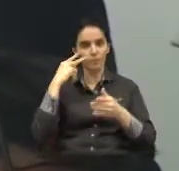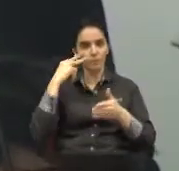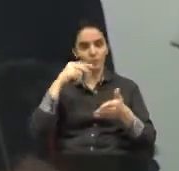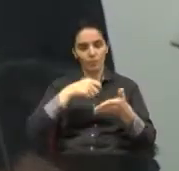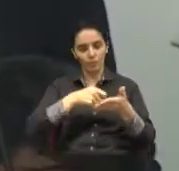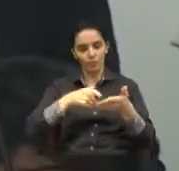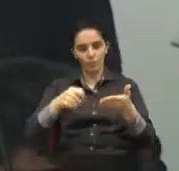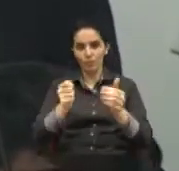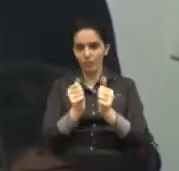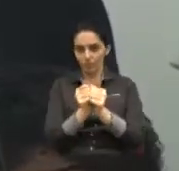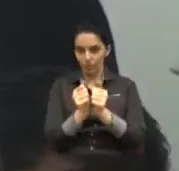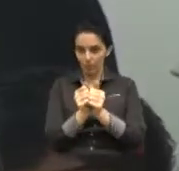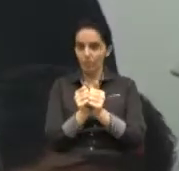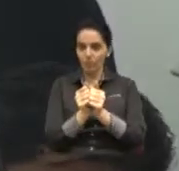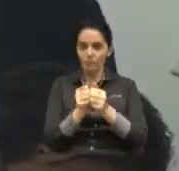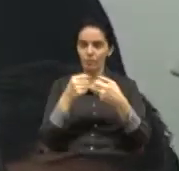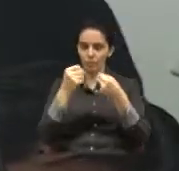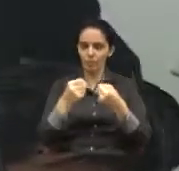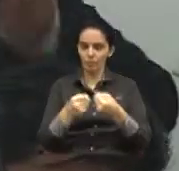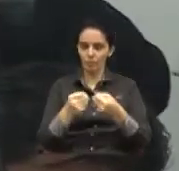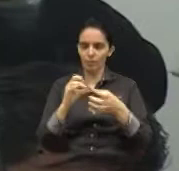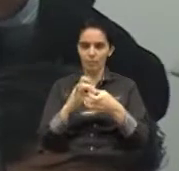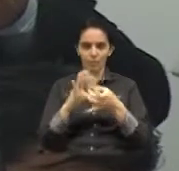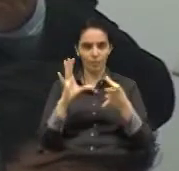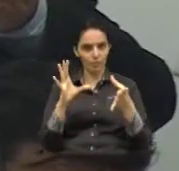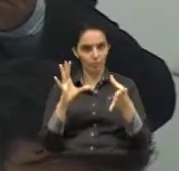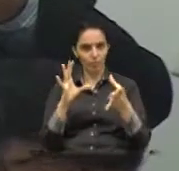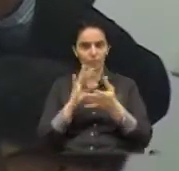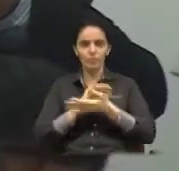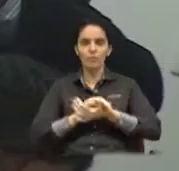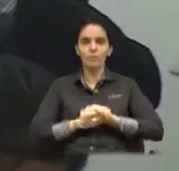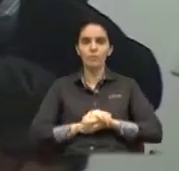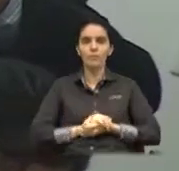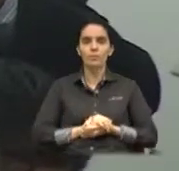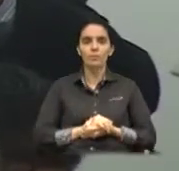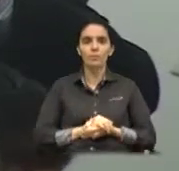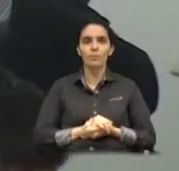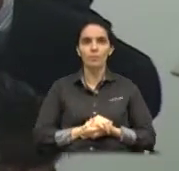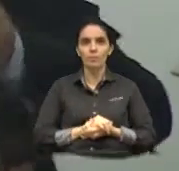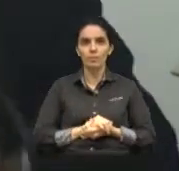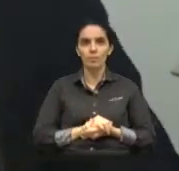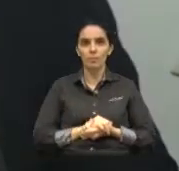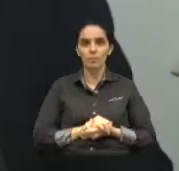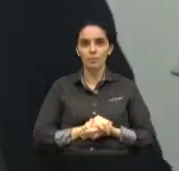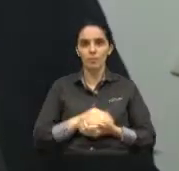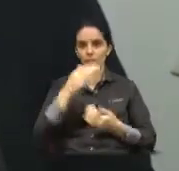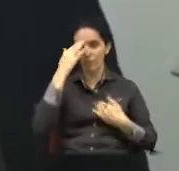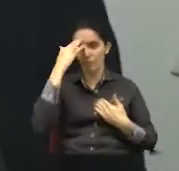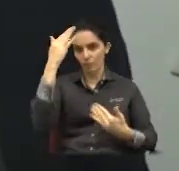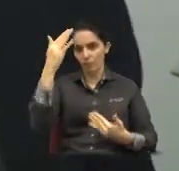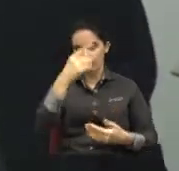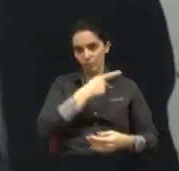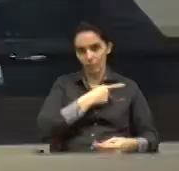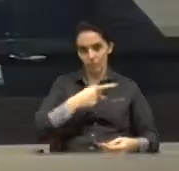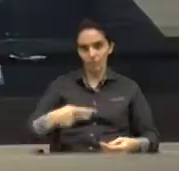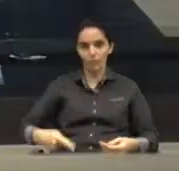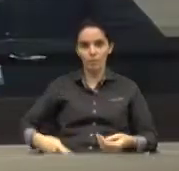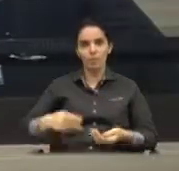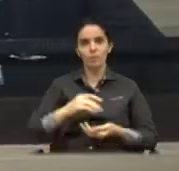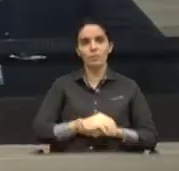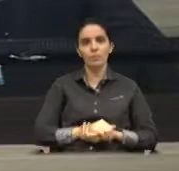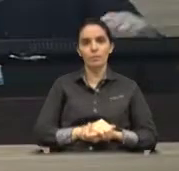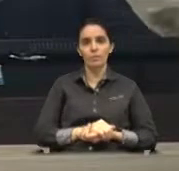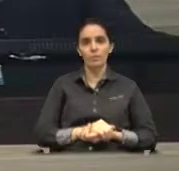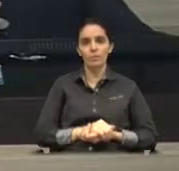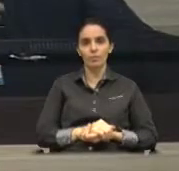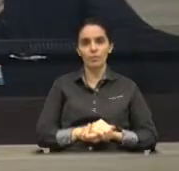em conjunto com esse vereador, está à disposição e poderá ser feito ainda hoje. Muito obrigado, presidente. Próxima